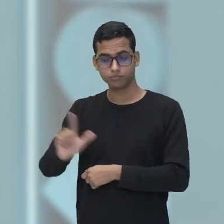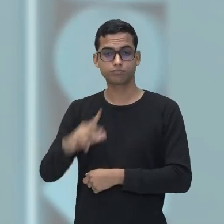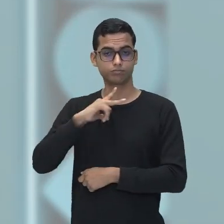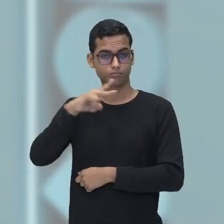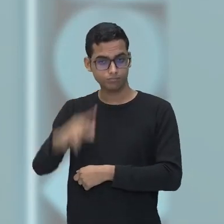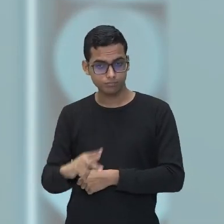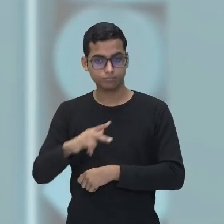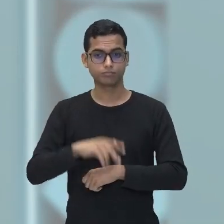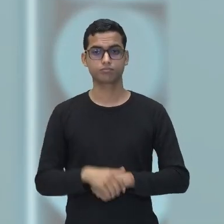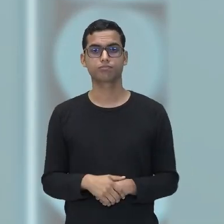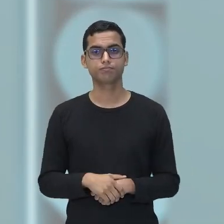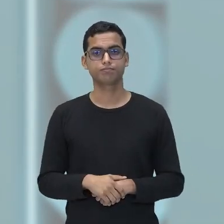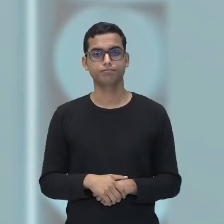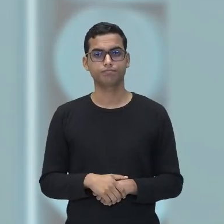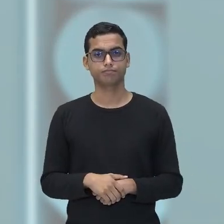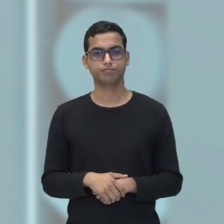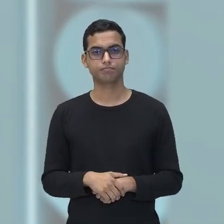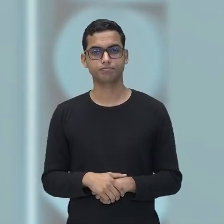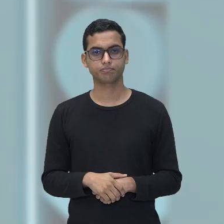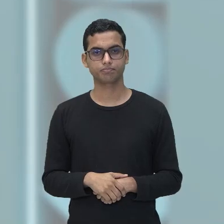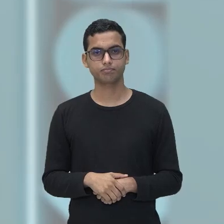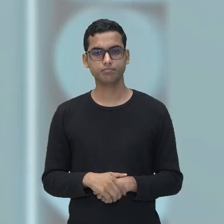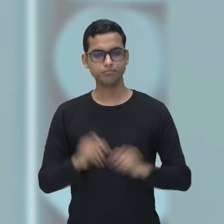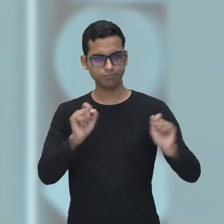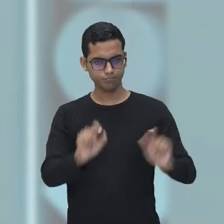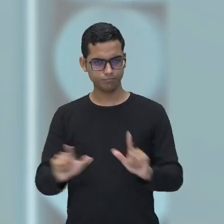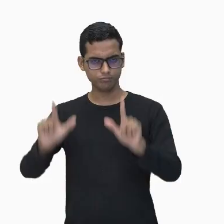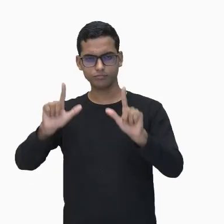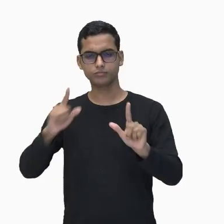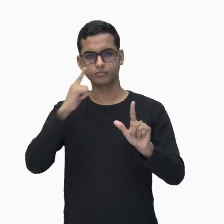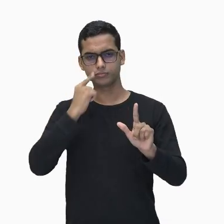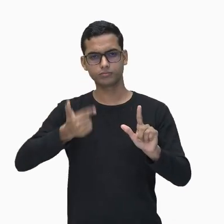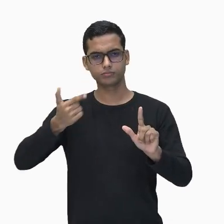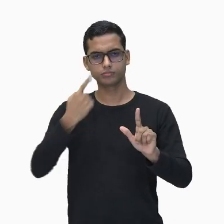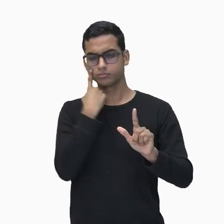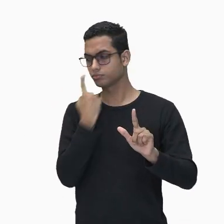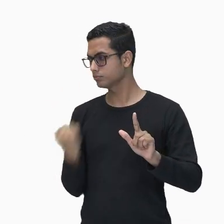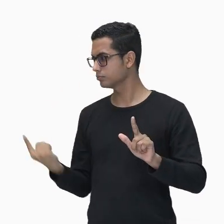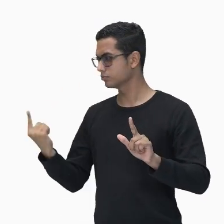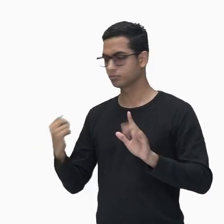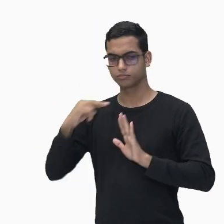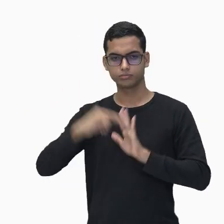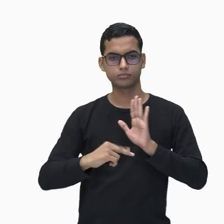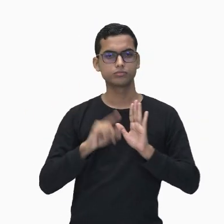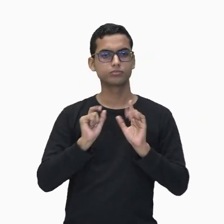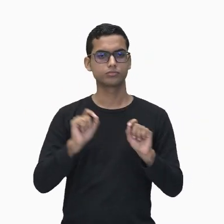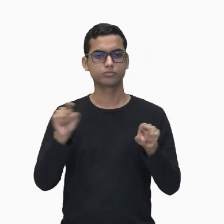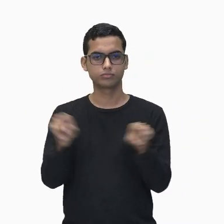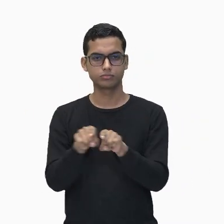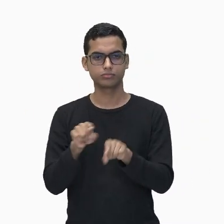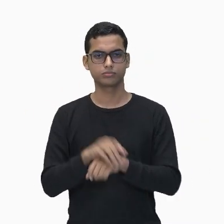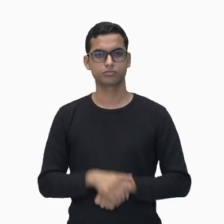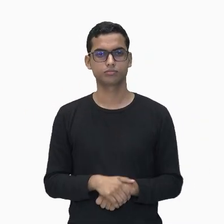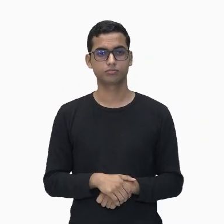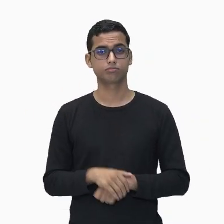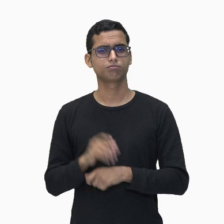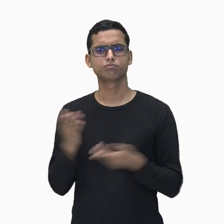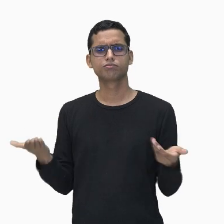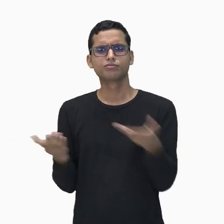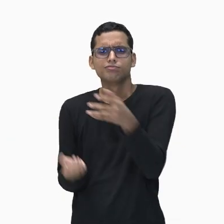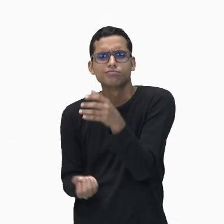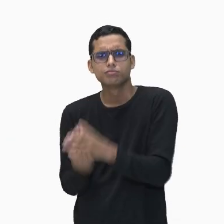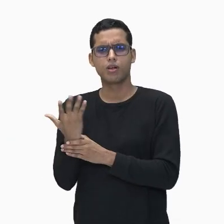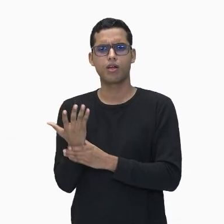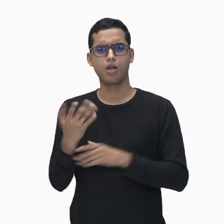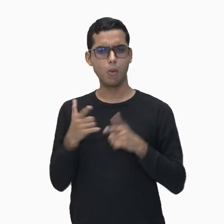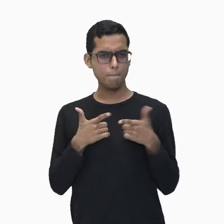retomar a segunda cartela que fizemos a leitura, por favor. A questão de sua origem,